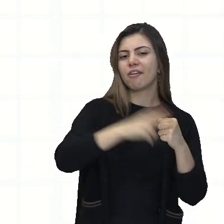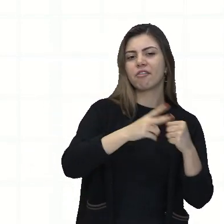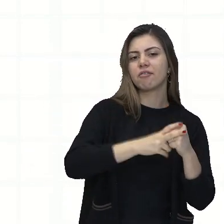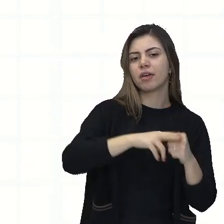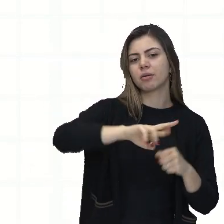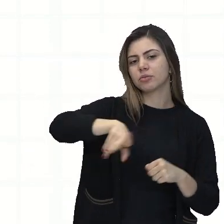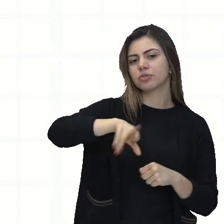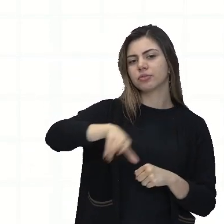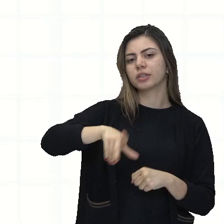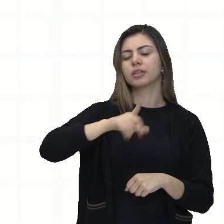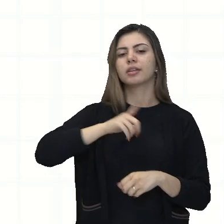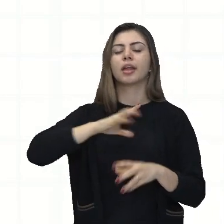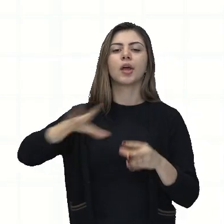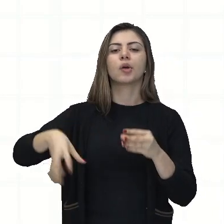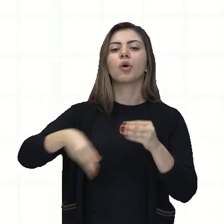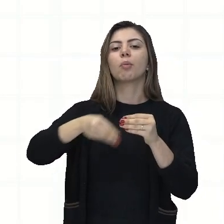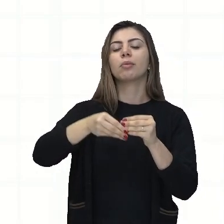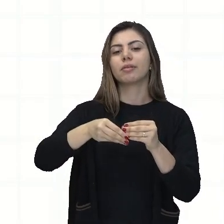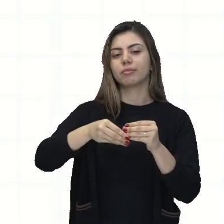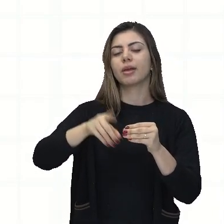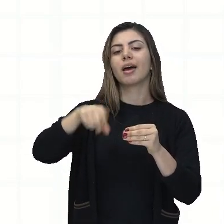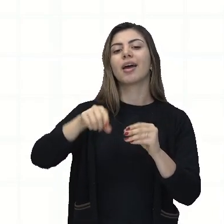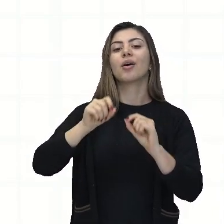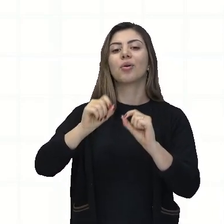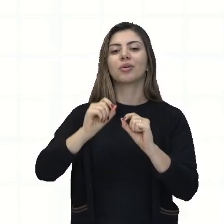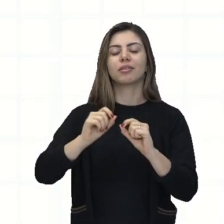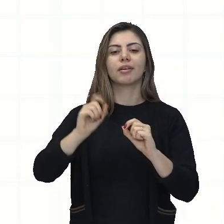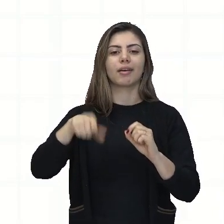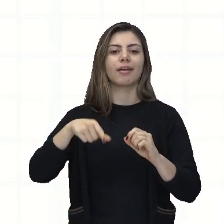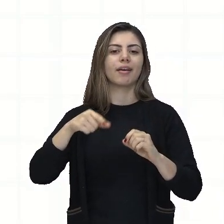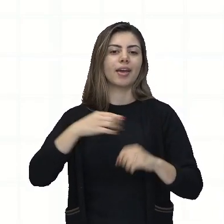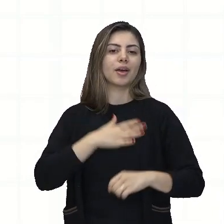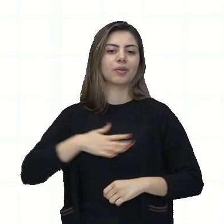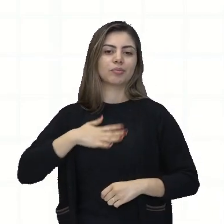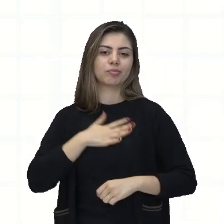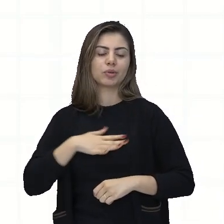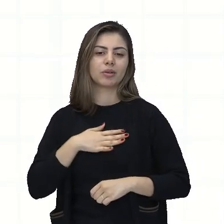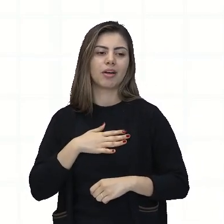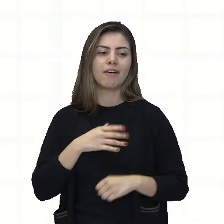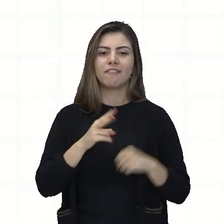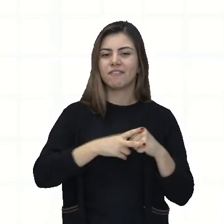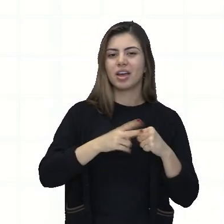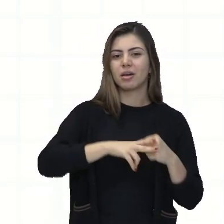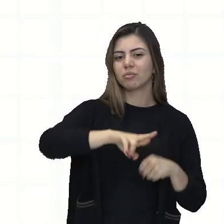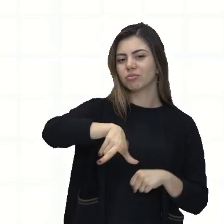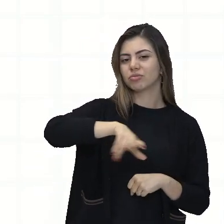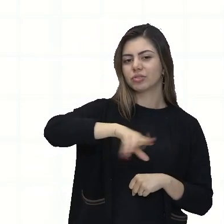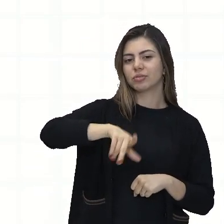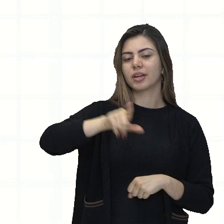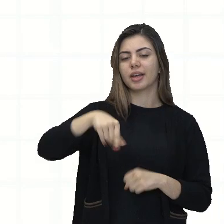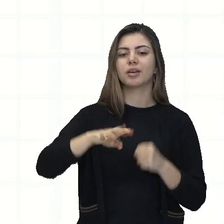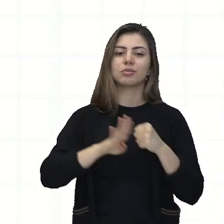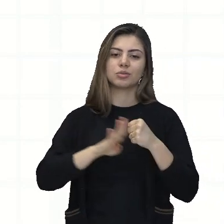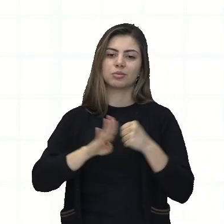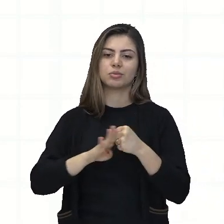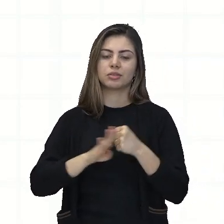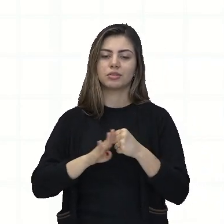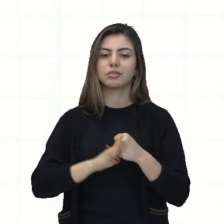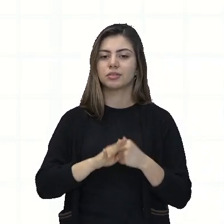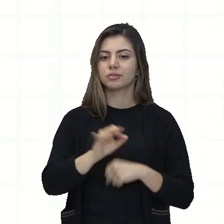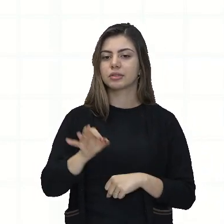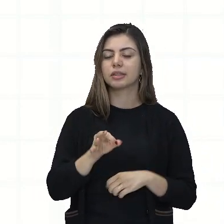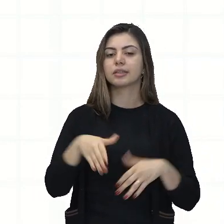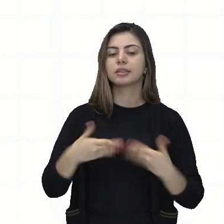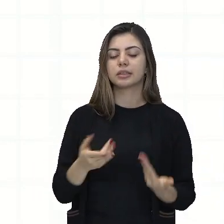está complementando o sentido de orgulho. E orgulho não é verbo, orgulho está aqui como substantivo. Então